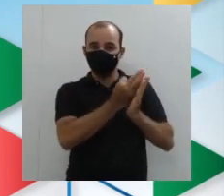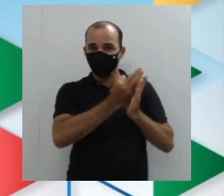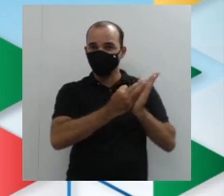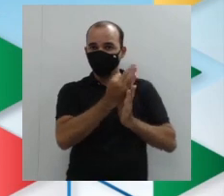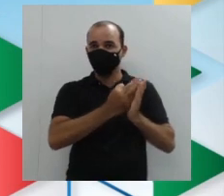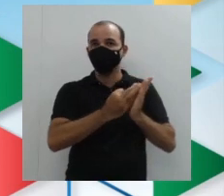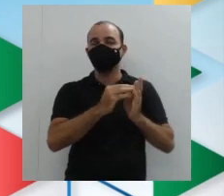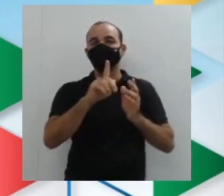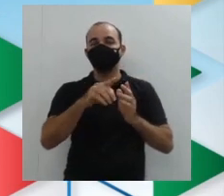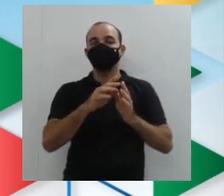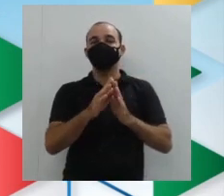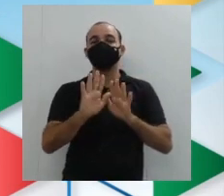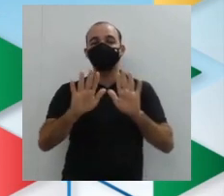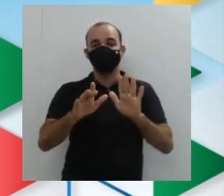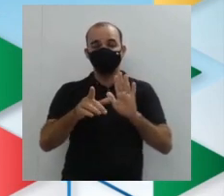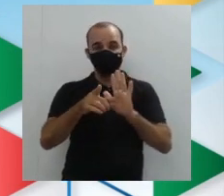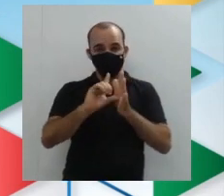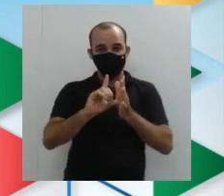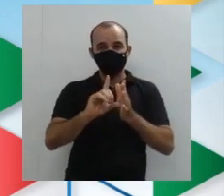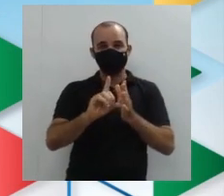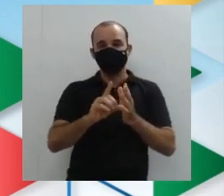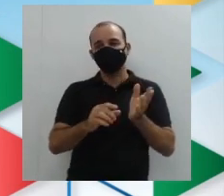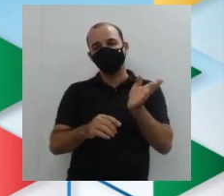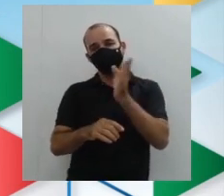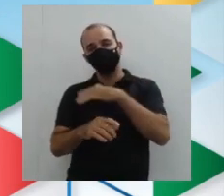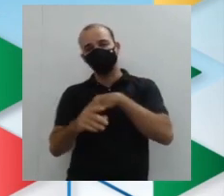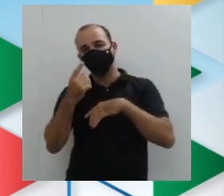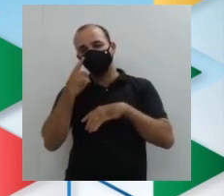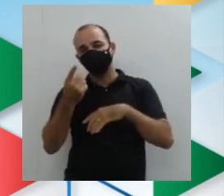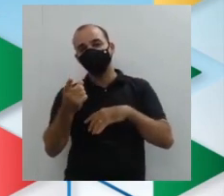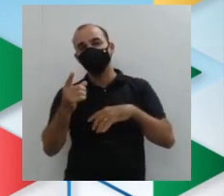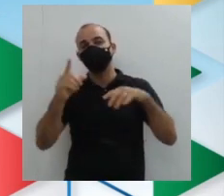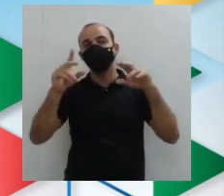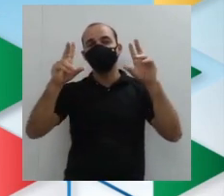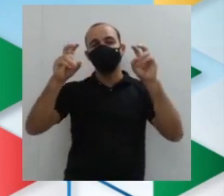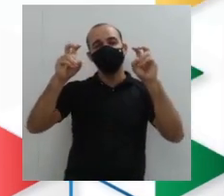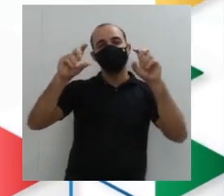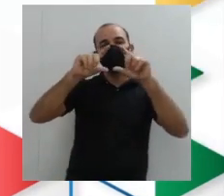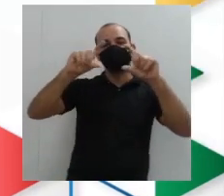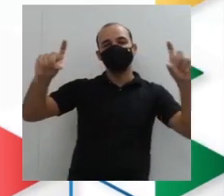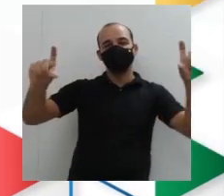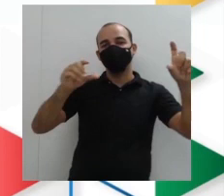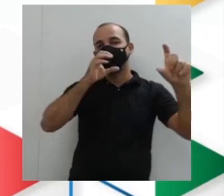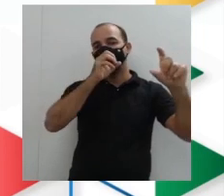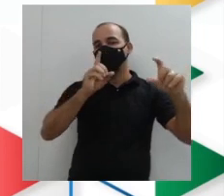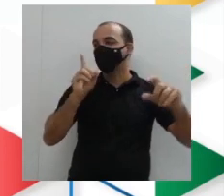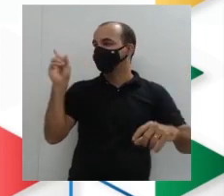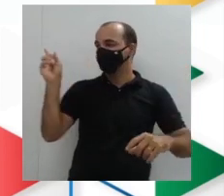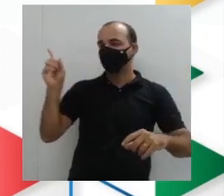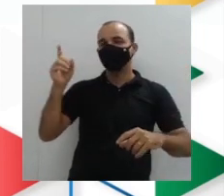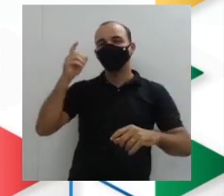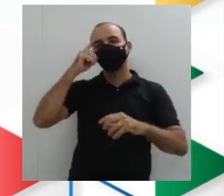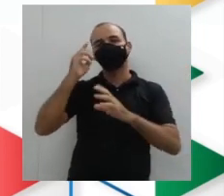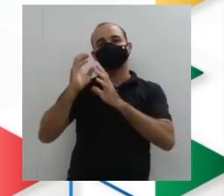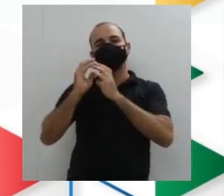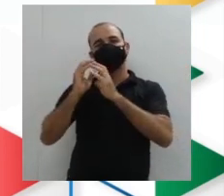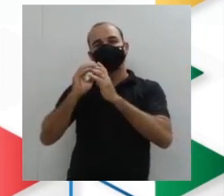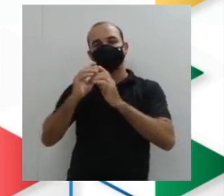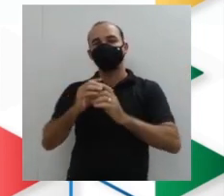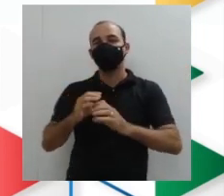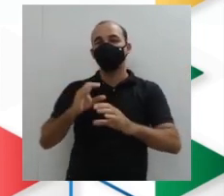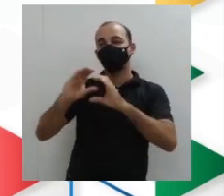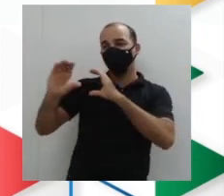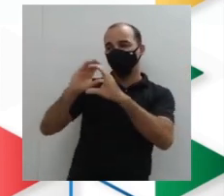para vocês uma reflexão. Vamos lá, acompanhem comigo a reflexão de hoje. Prestem bem